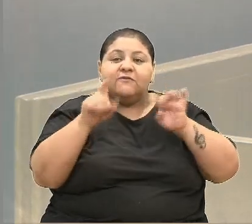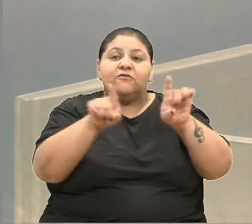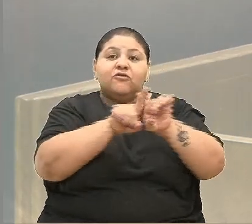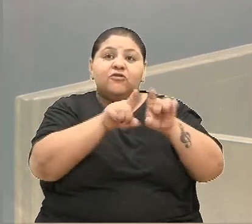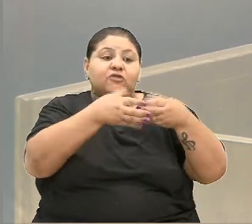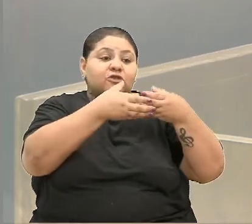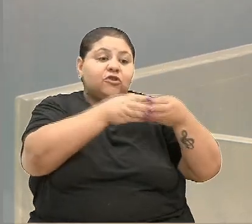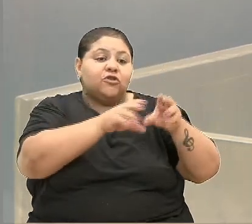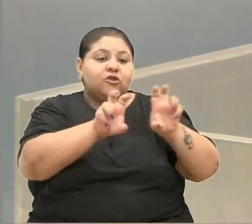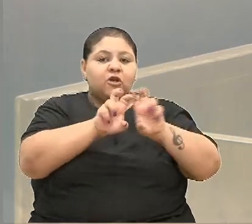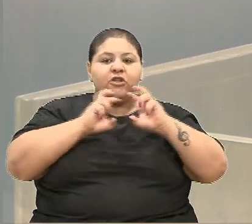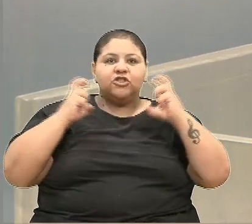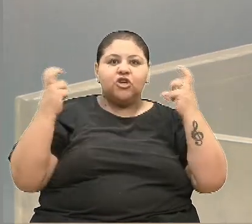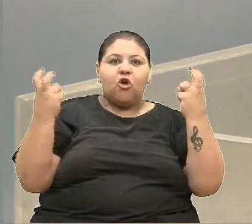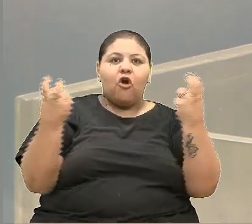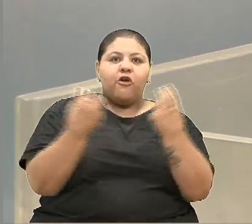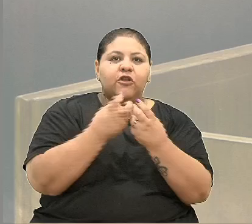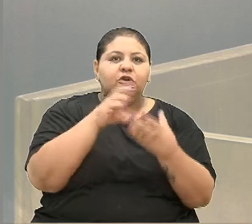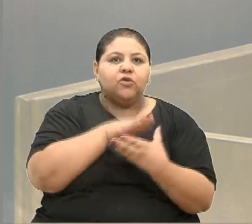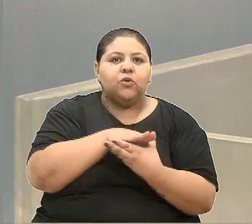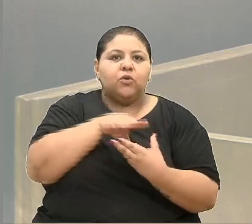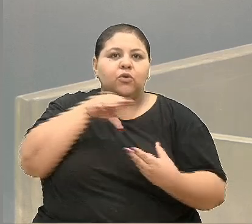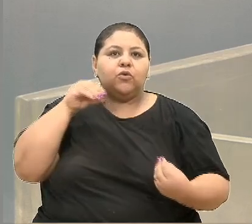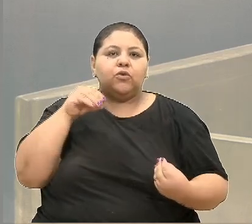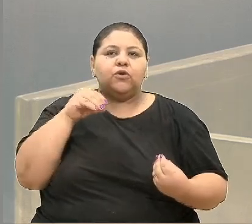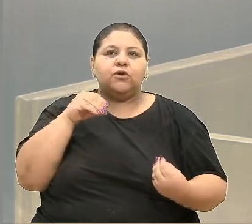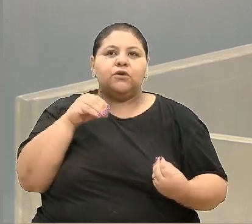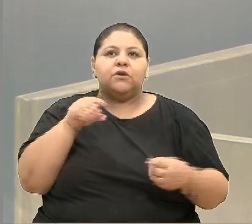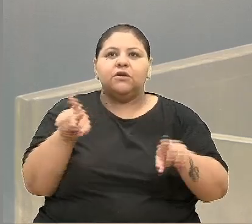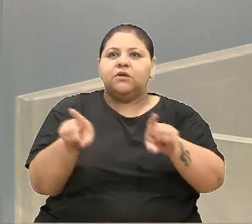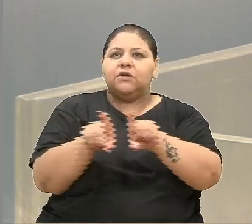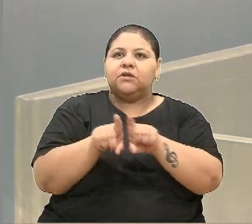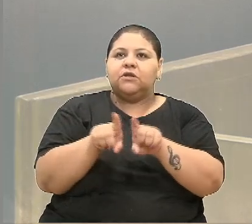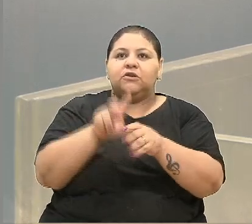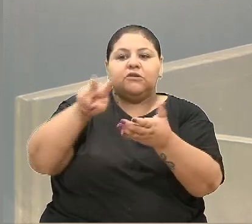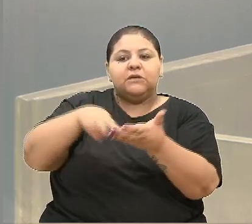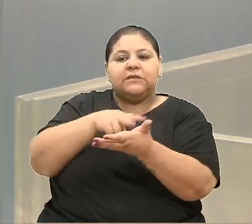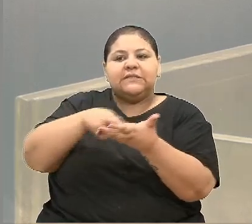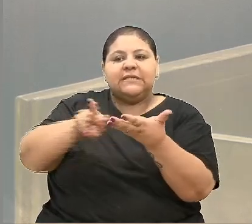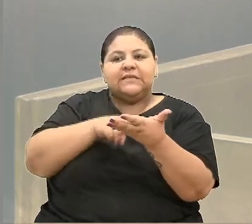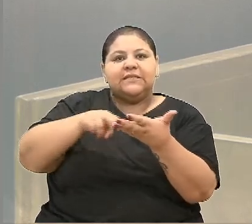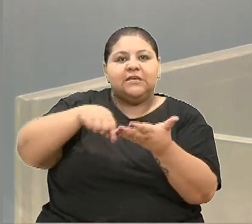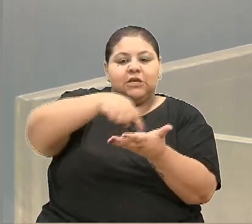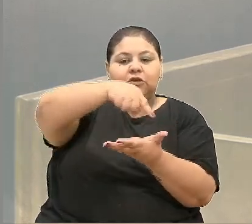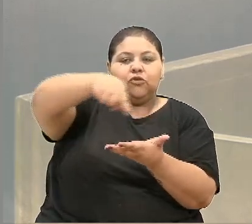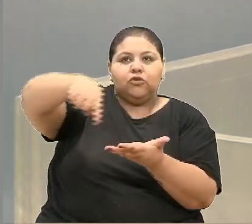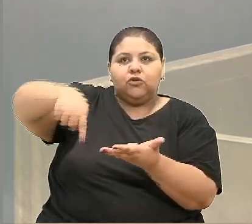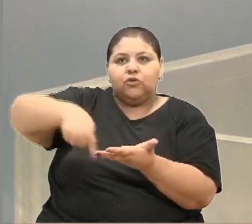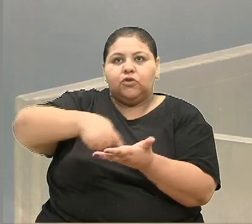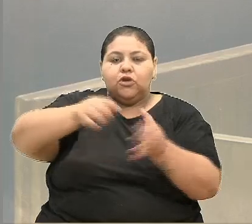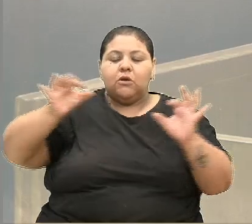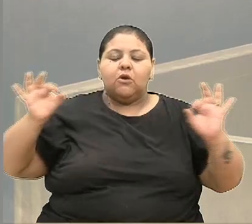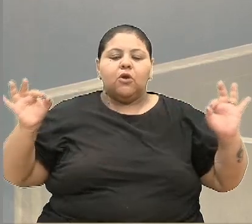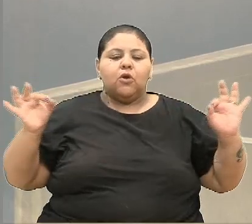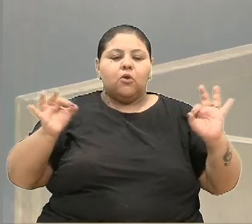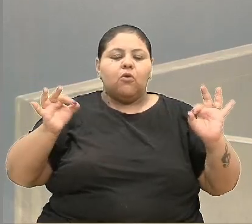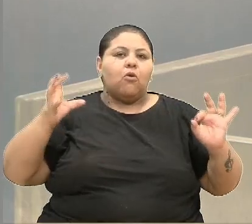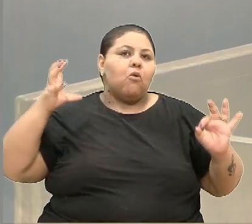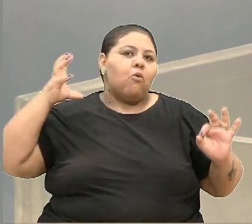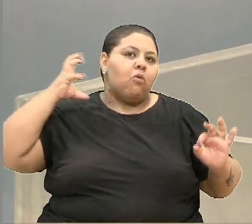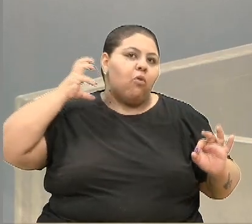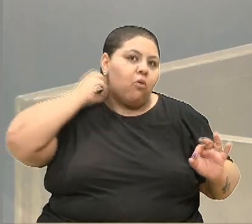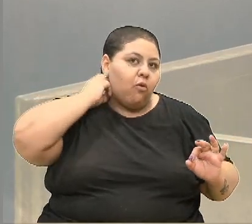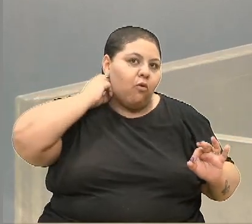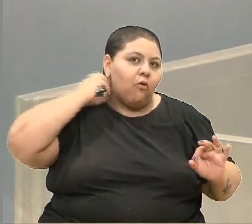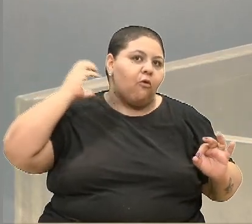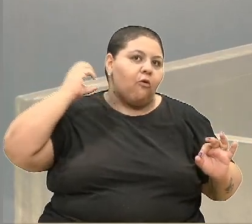de rodas de cura, roda xamânica de cura, dança circular, yoga hormonal, que é mais para